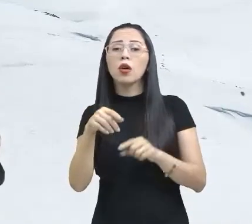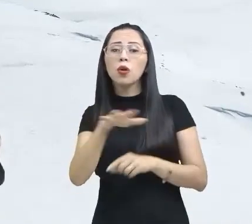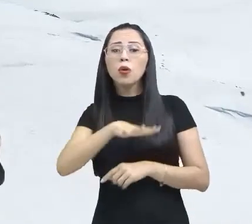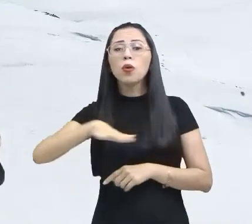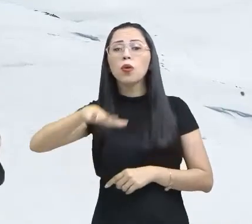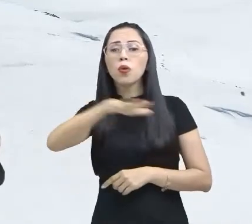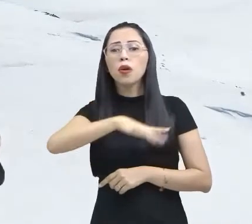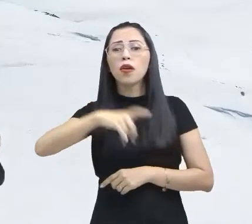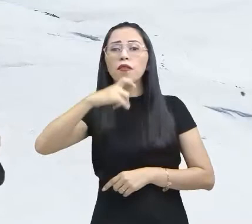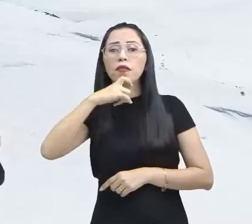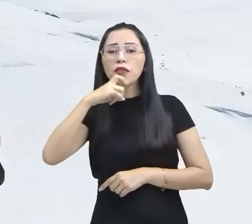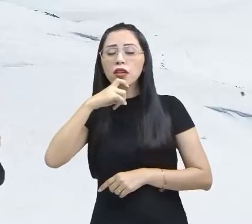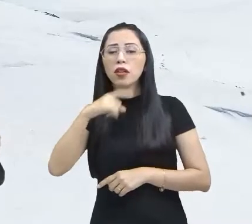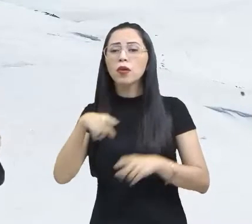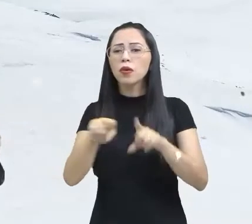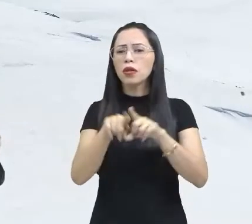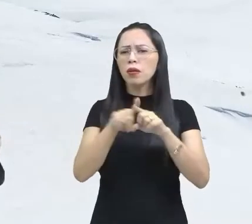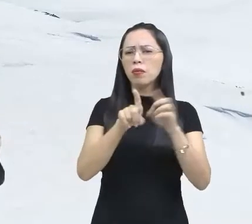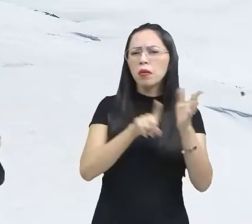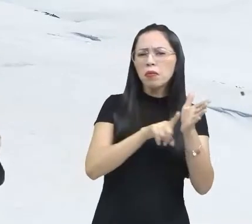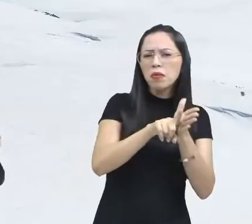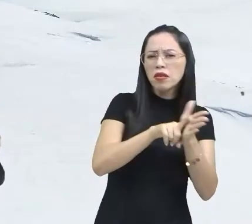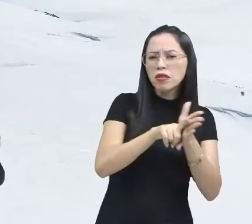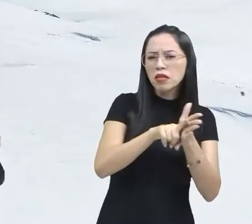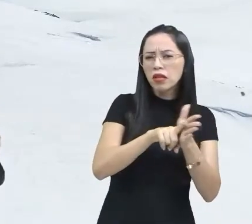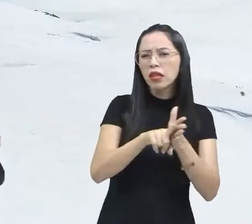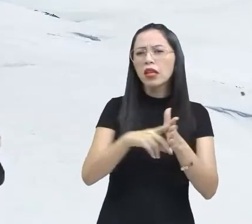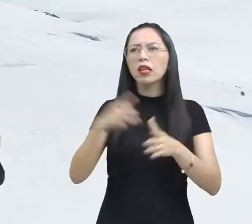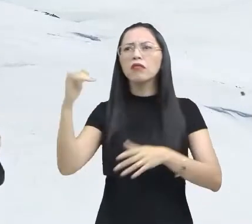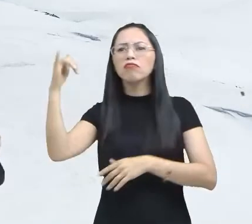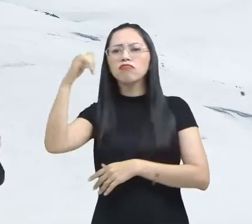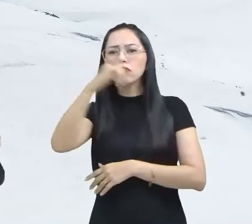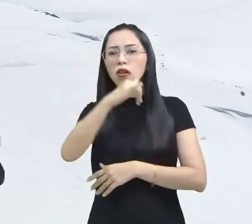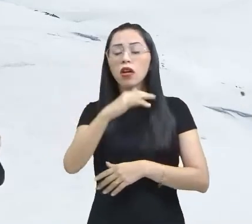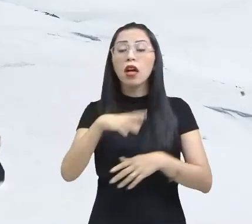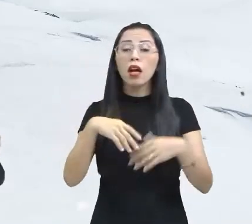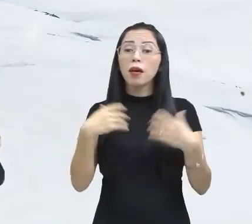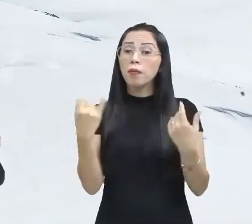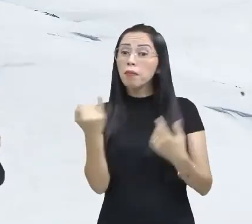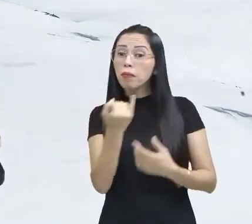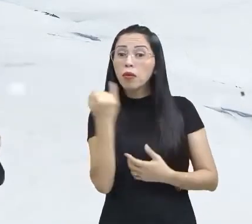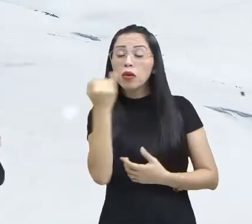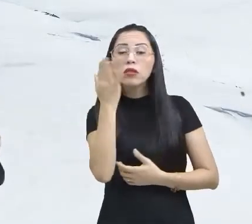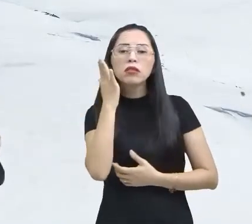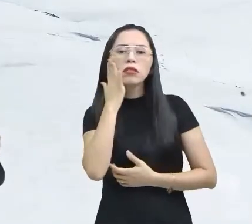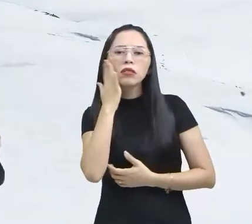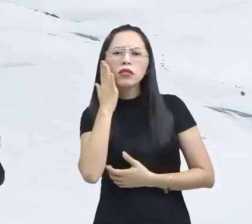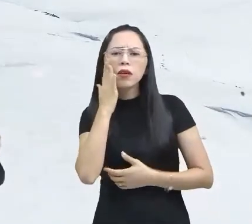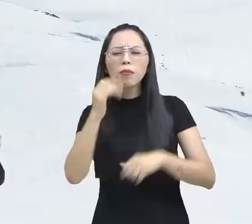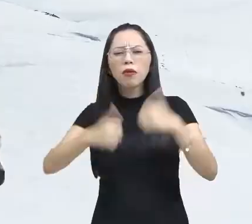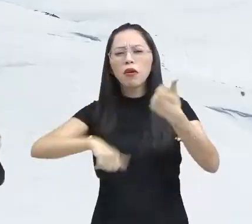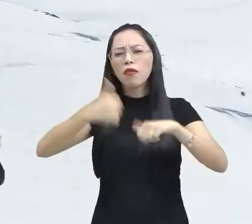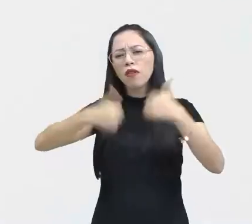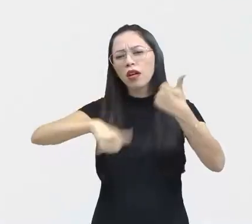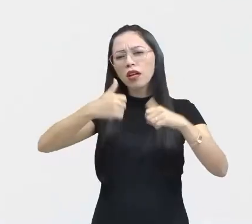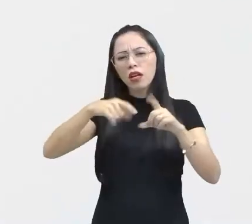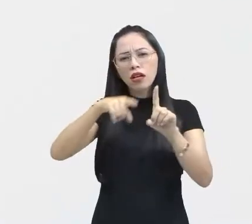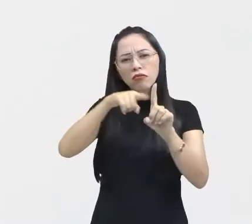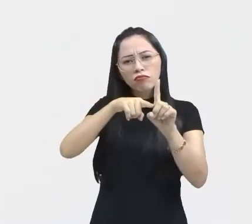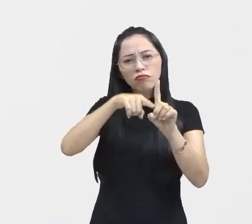nessas regiões, na aviação. É muito importante saber medir essas temperaturas. De olho na tela.